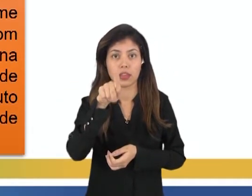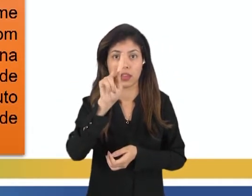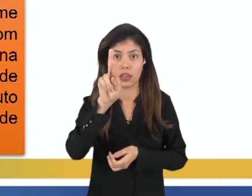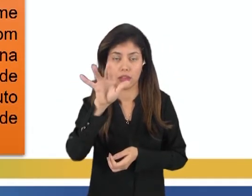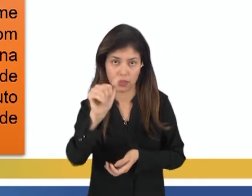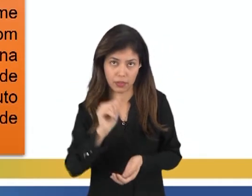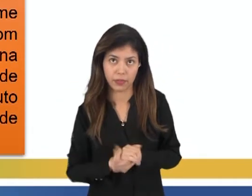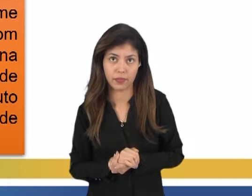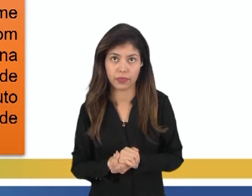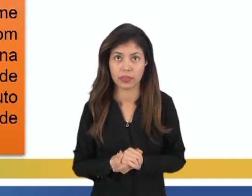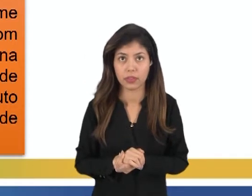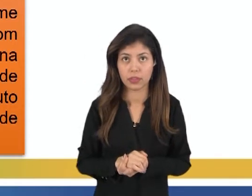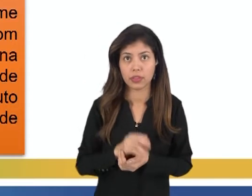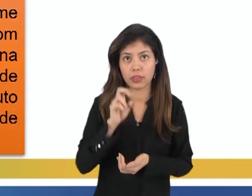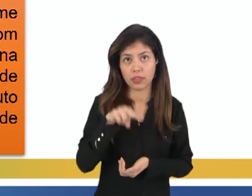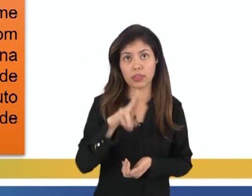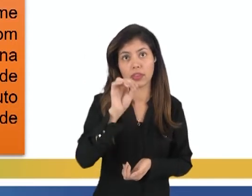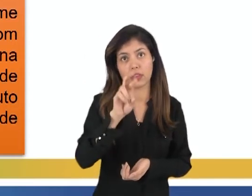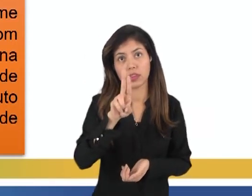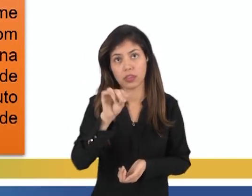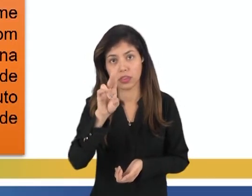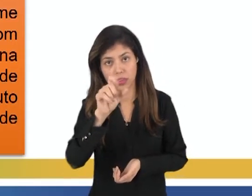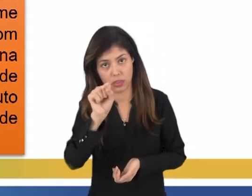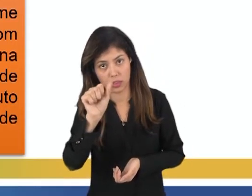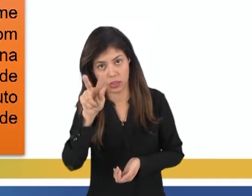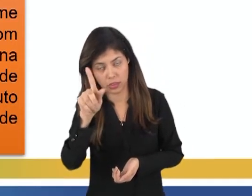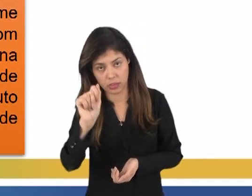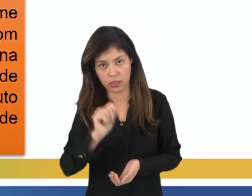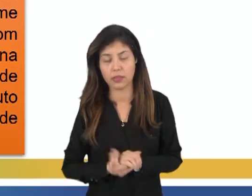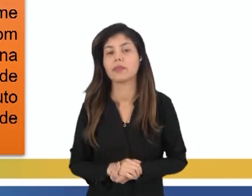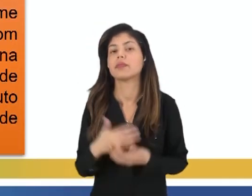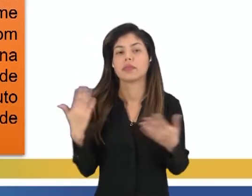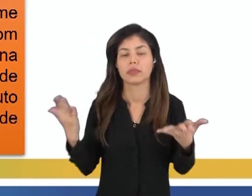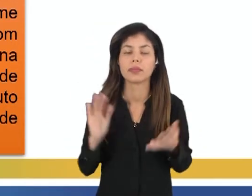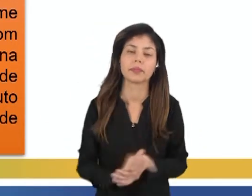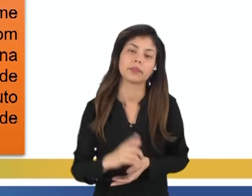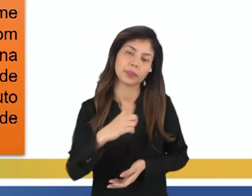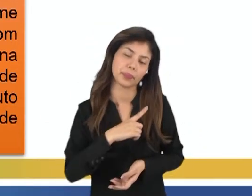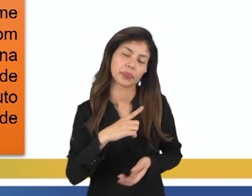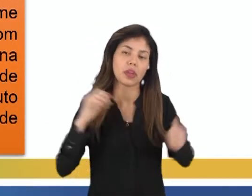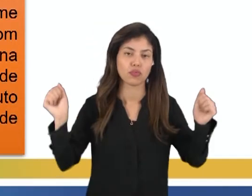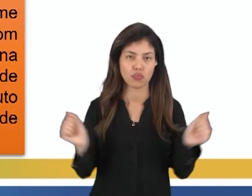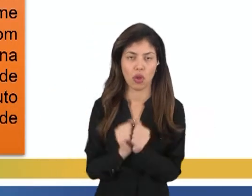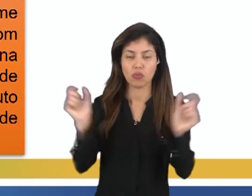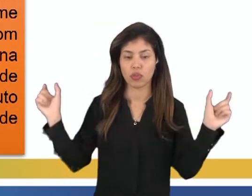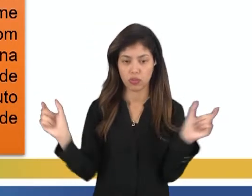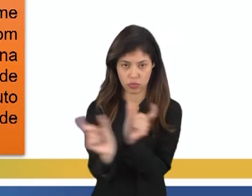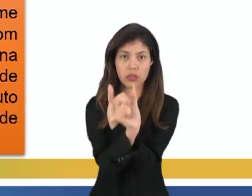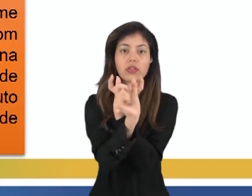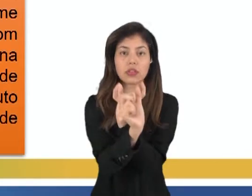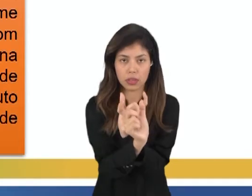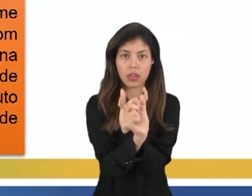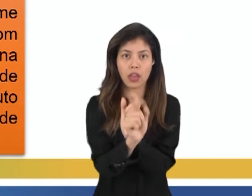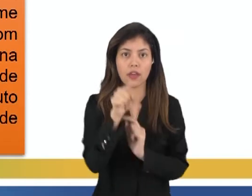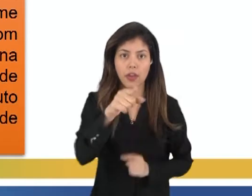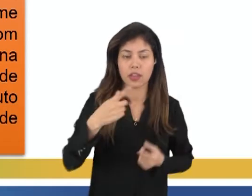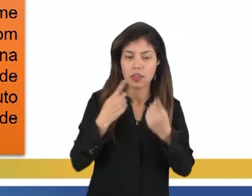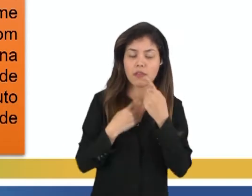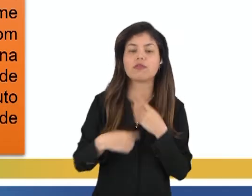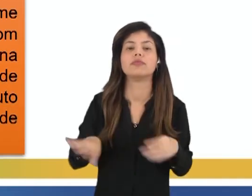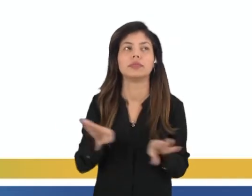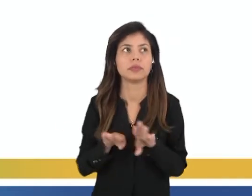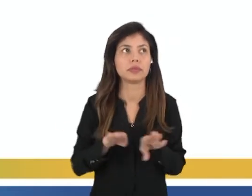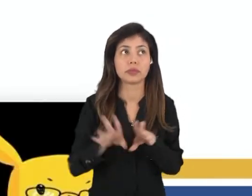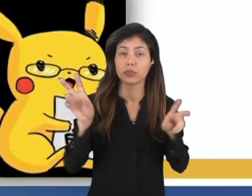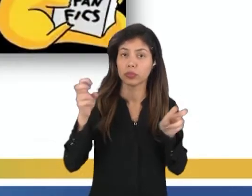Sakura, né? Que se for shippar o casal, nós teremos o Narusaku, tá? Que é a junção dos dois nomes que você deseja shippar do